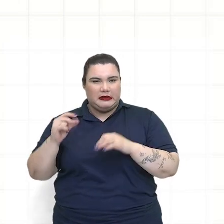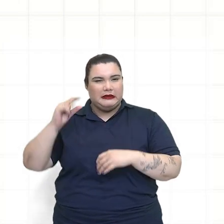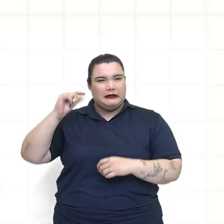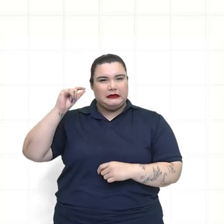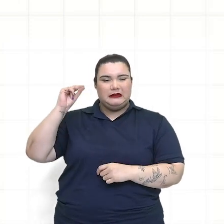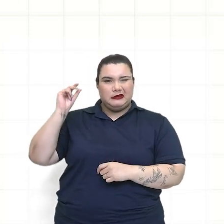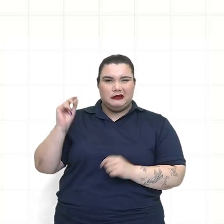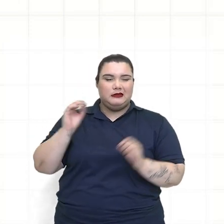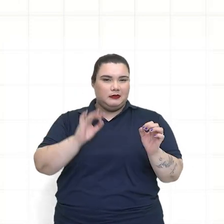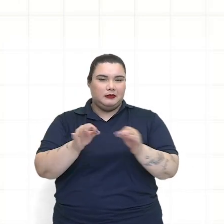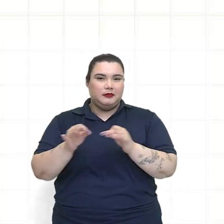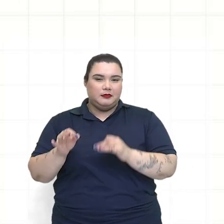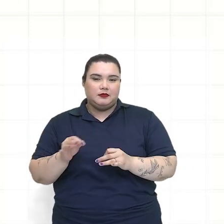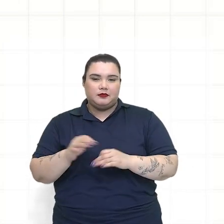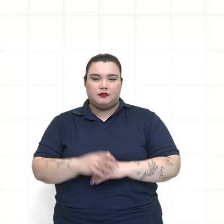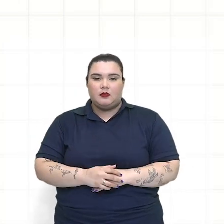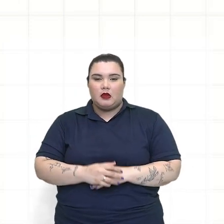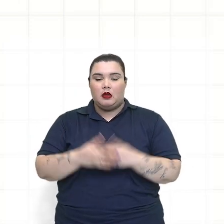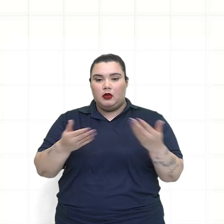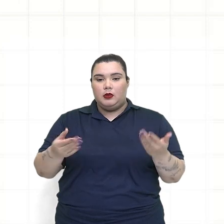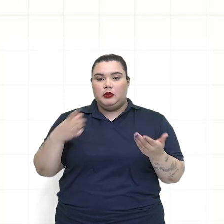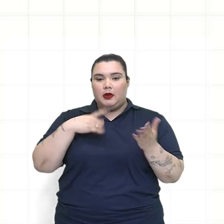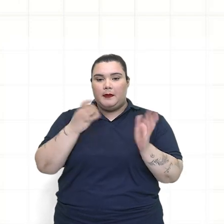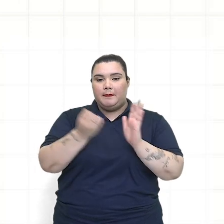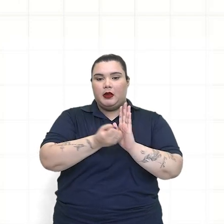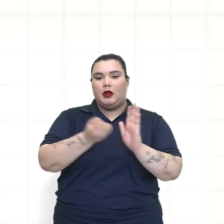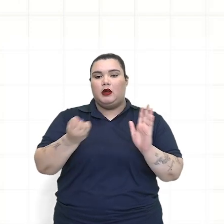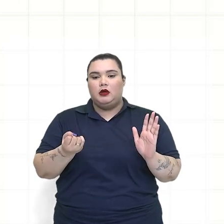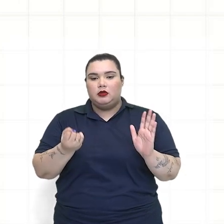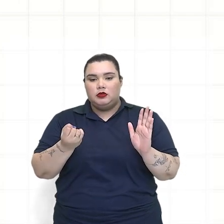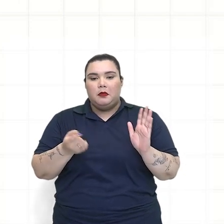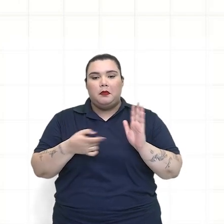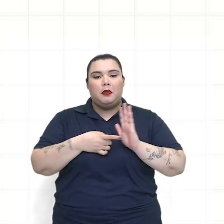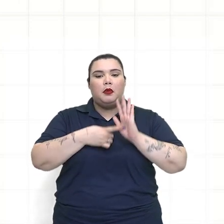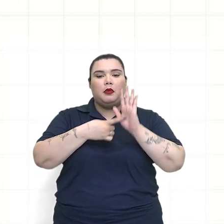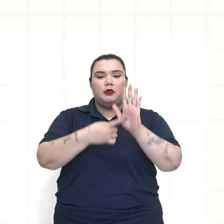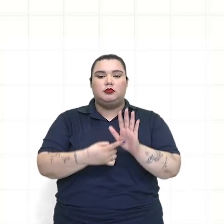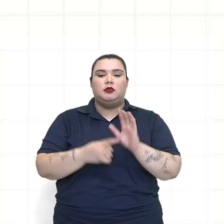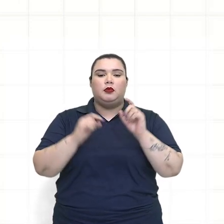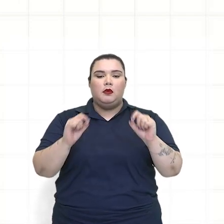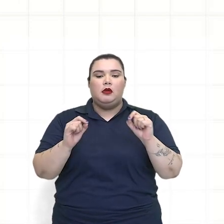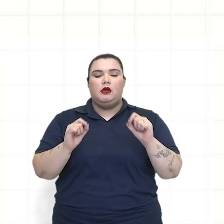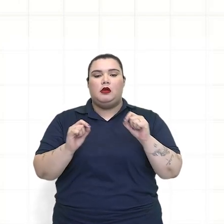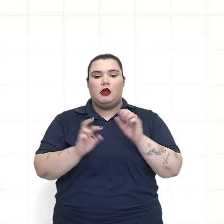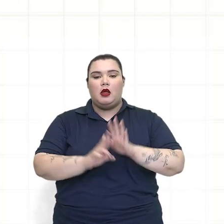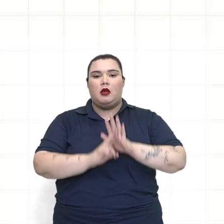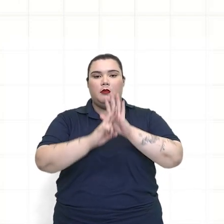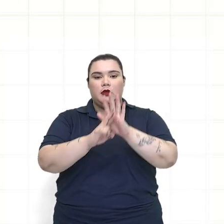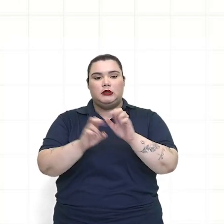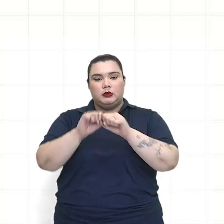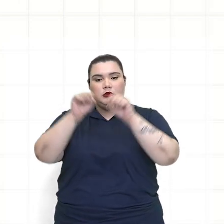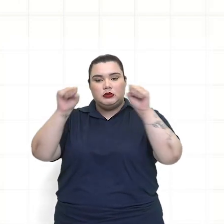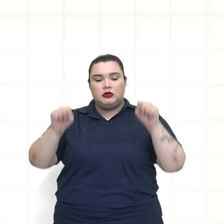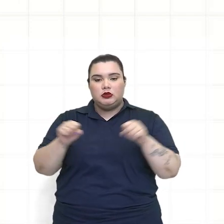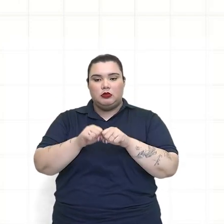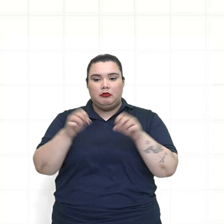tempo considerado, né? E possui marcas que aparentemente representam um sistema de